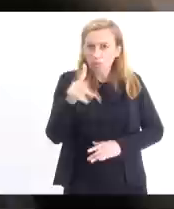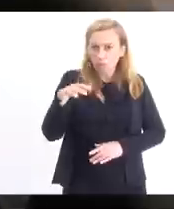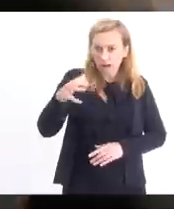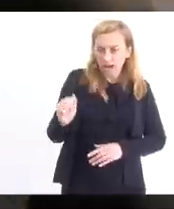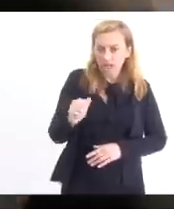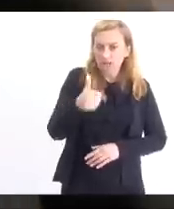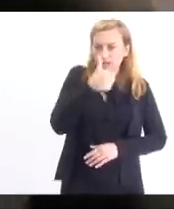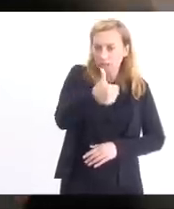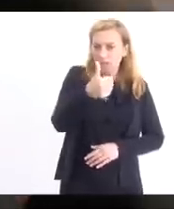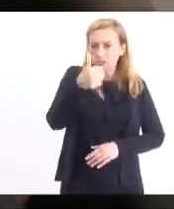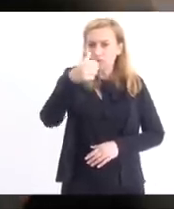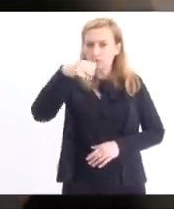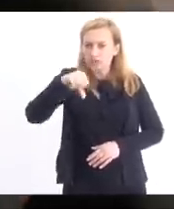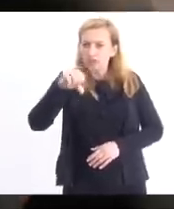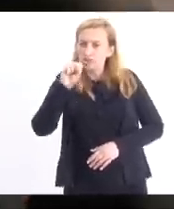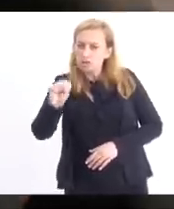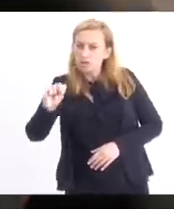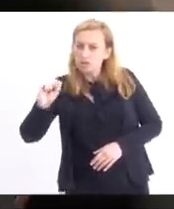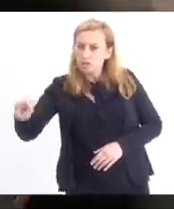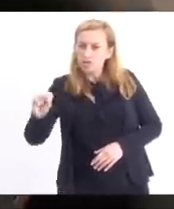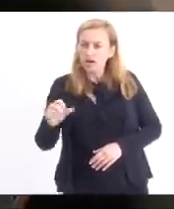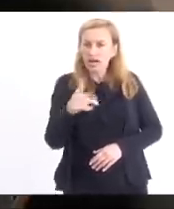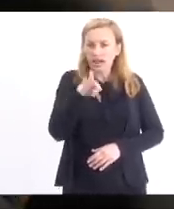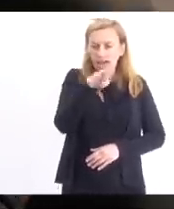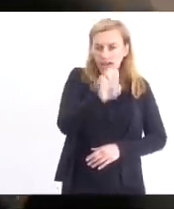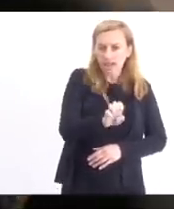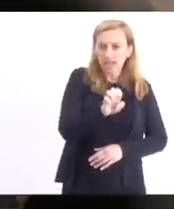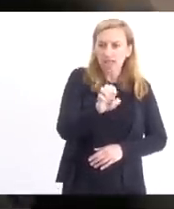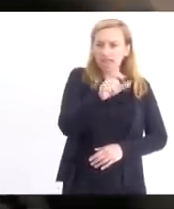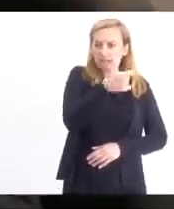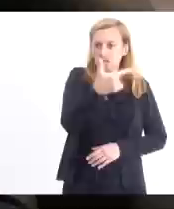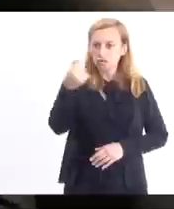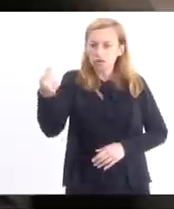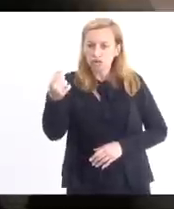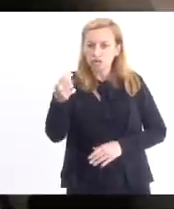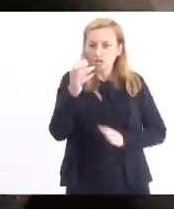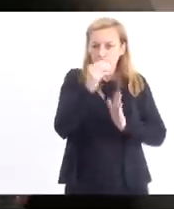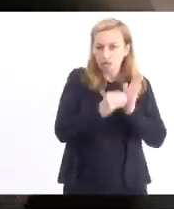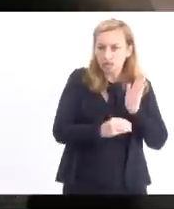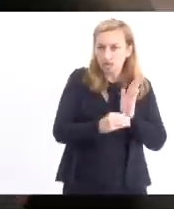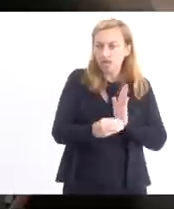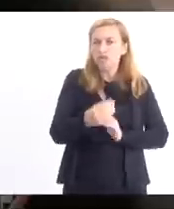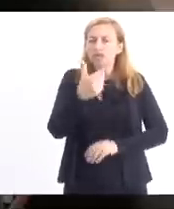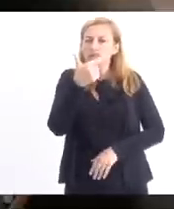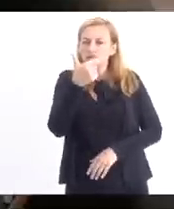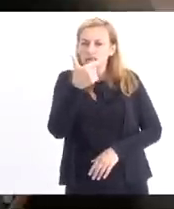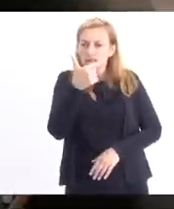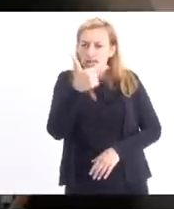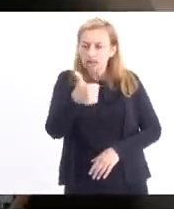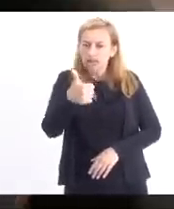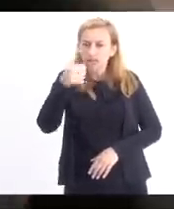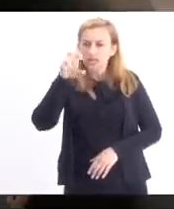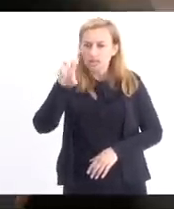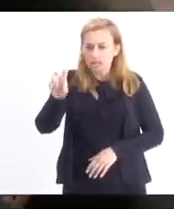Em 1988, a Gretchen passou de 200 pro oficial, 150 pro praça.